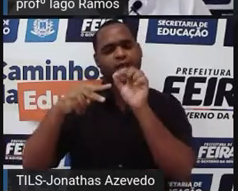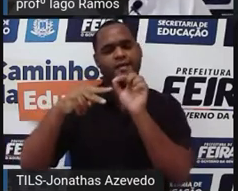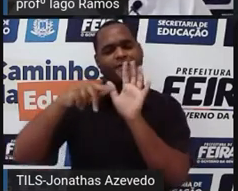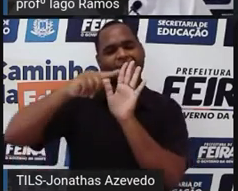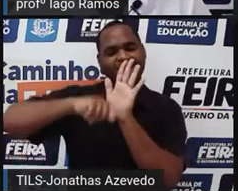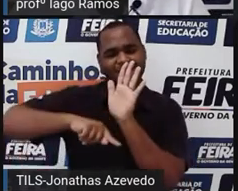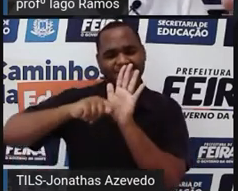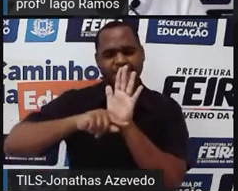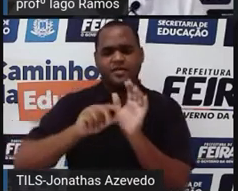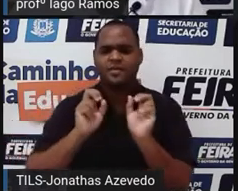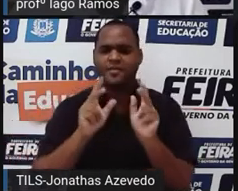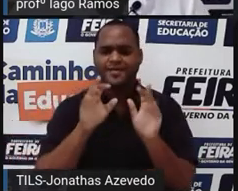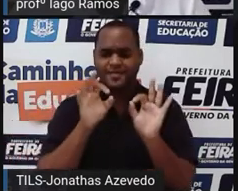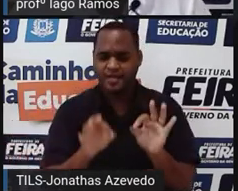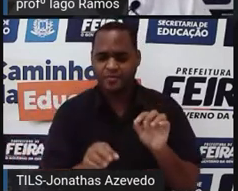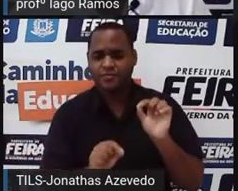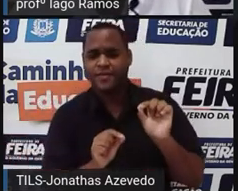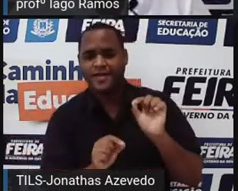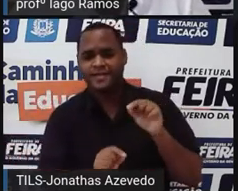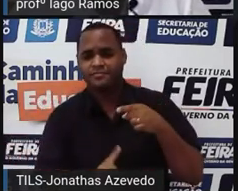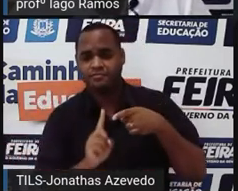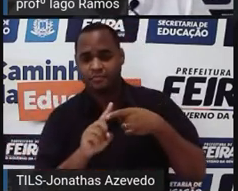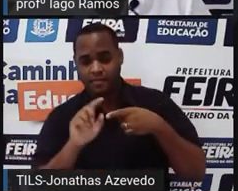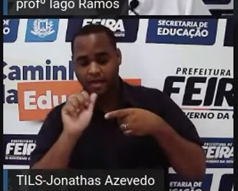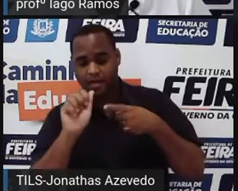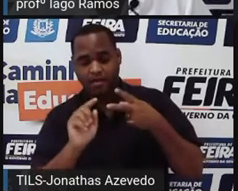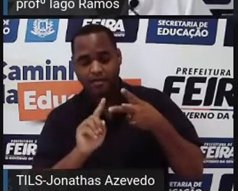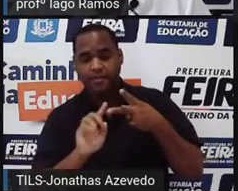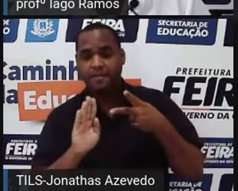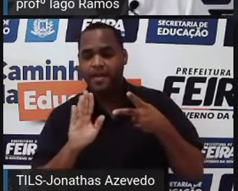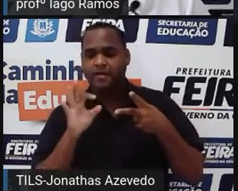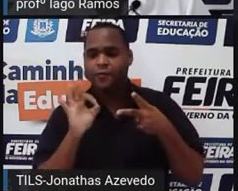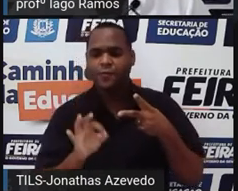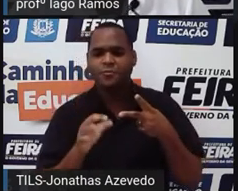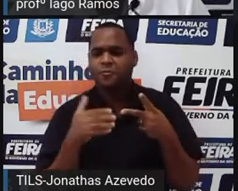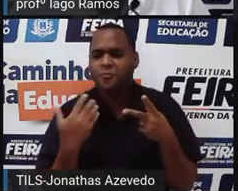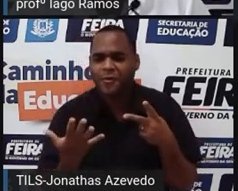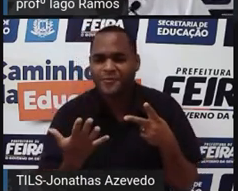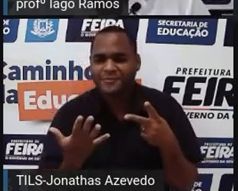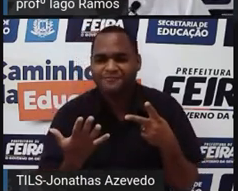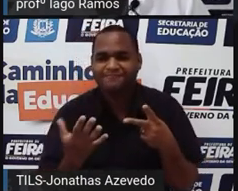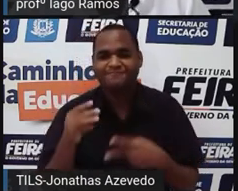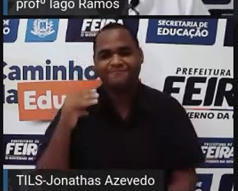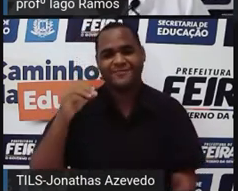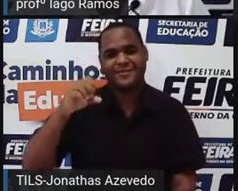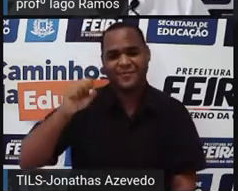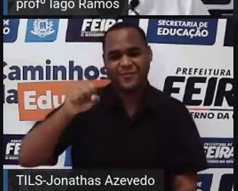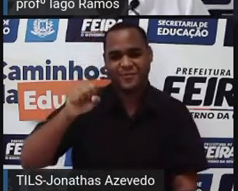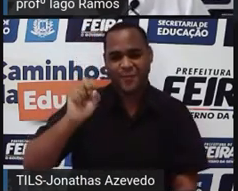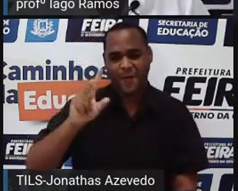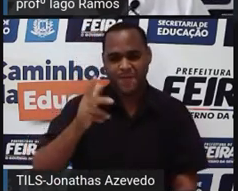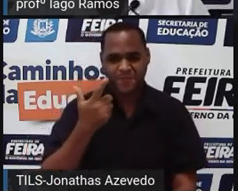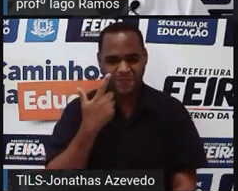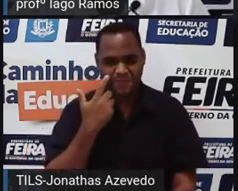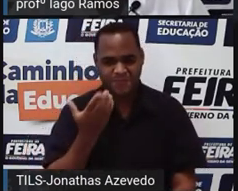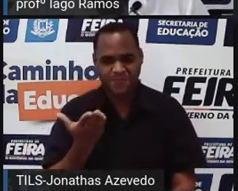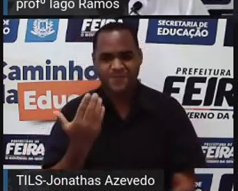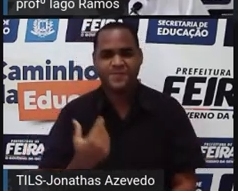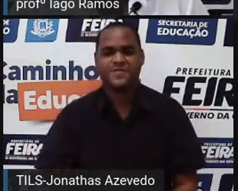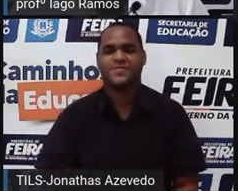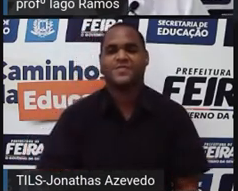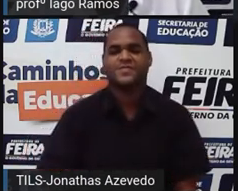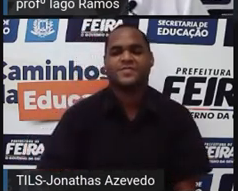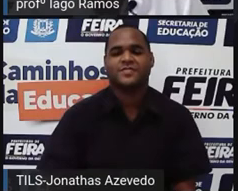correto aí? O que está no item A ou o que está no item B? Dessa vez só vai ser 30 segundos, tá bom?